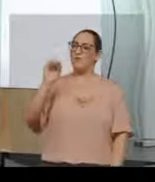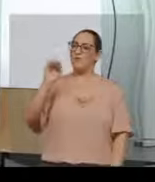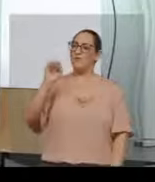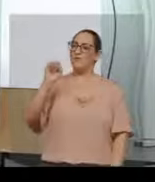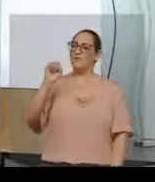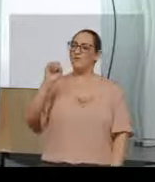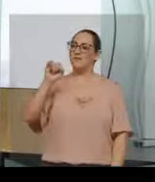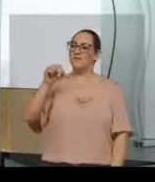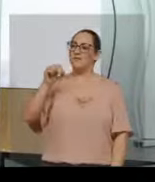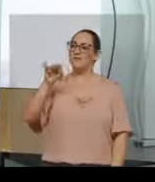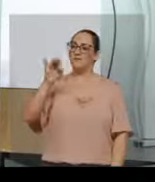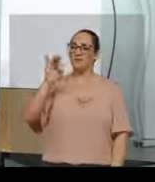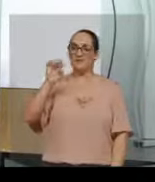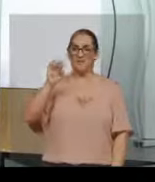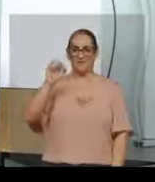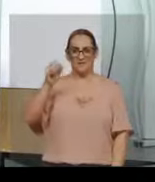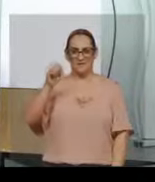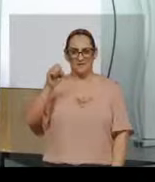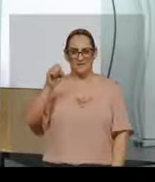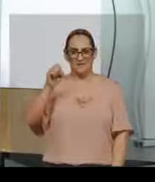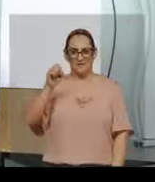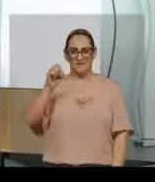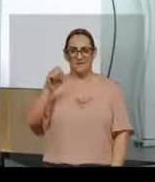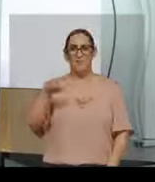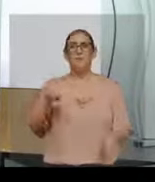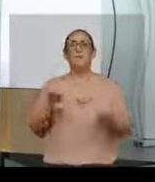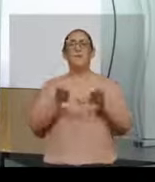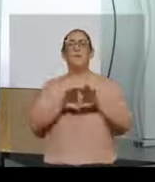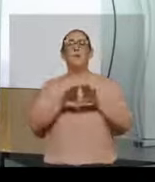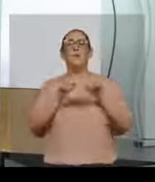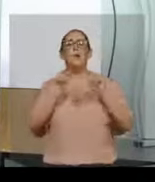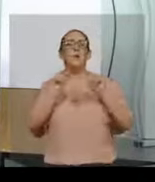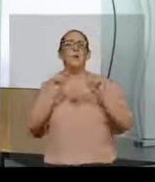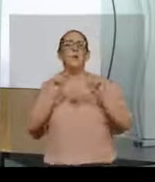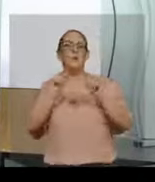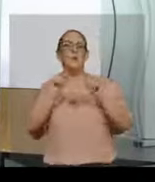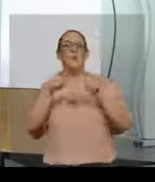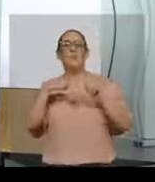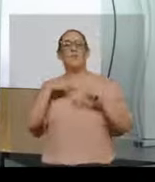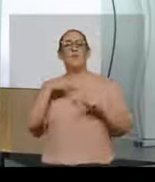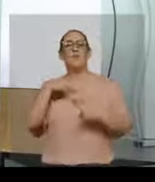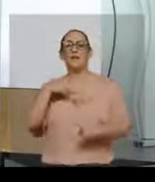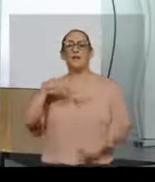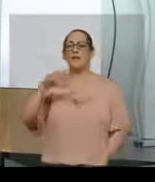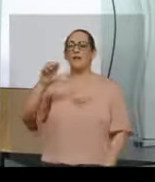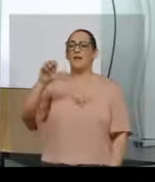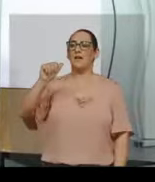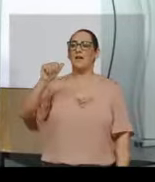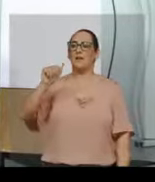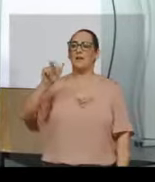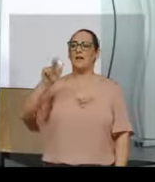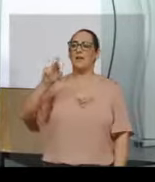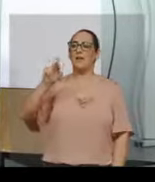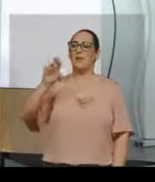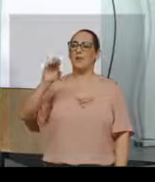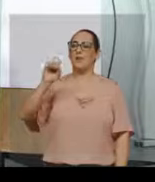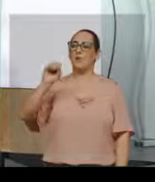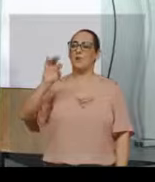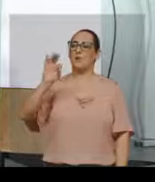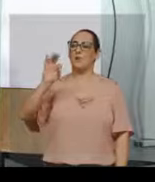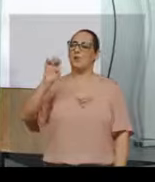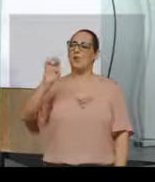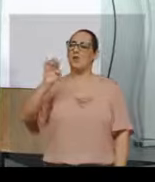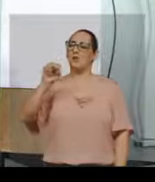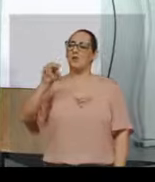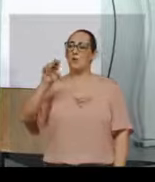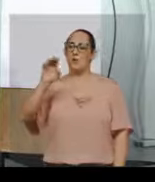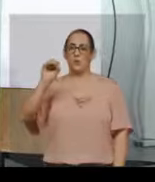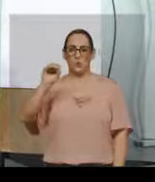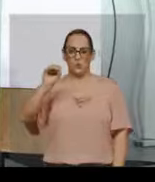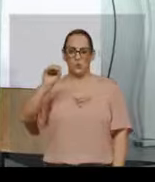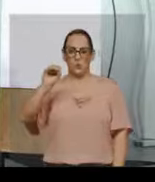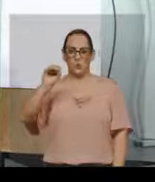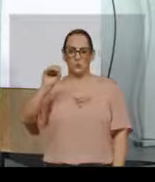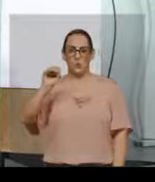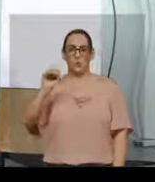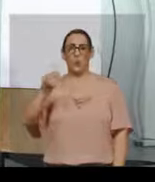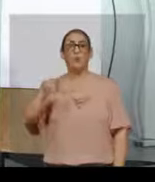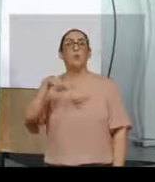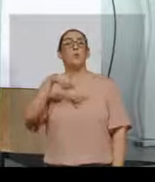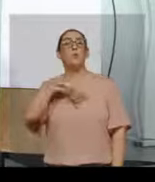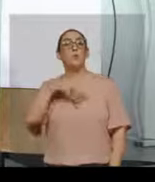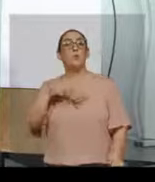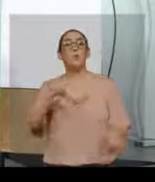possuir também carotenoides, principalmente o beta-caroteno. Elas vão possuir